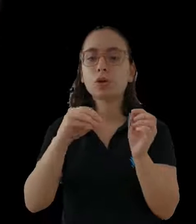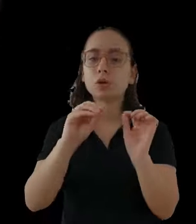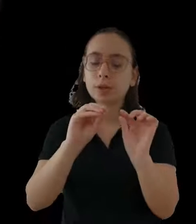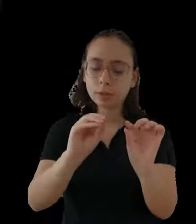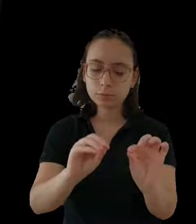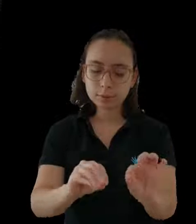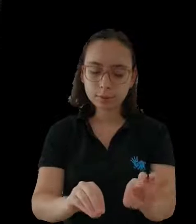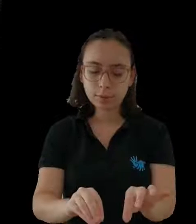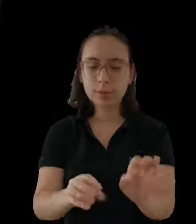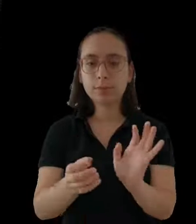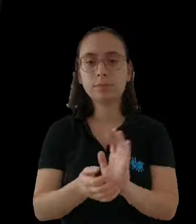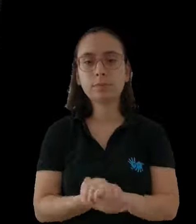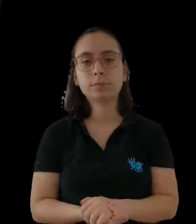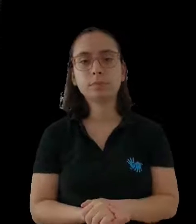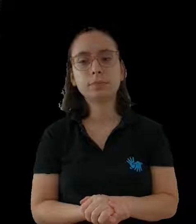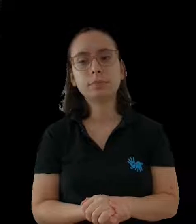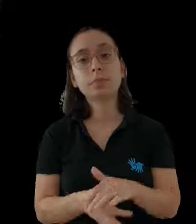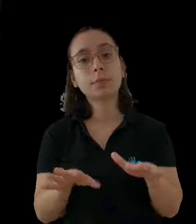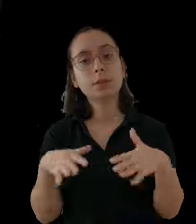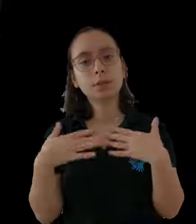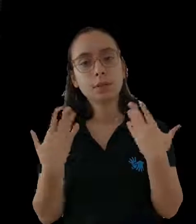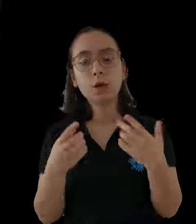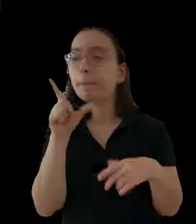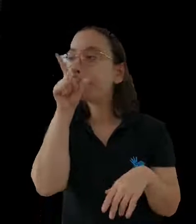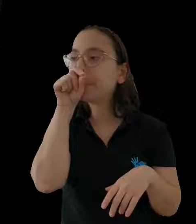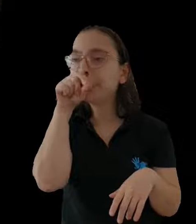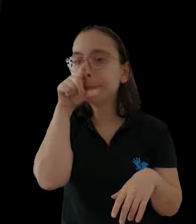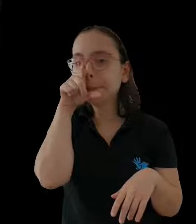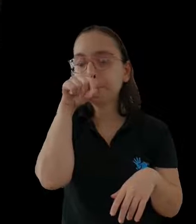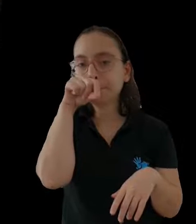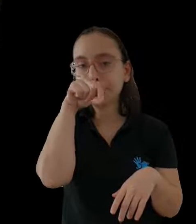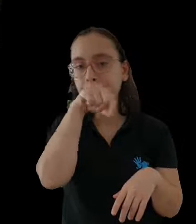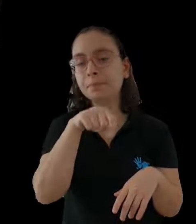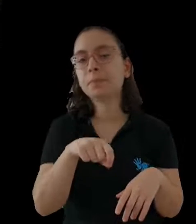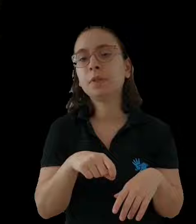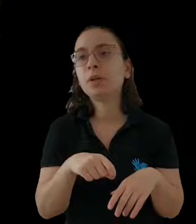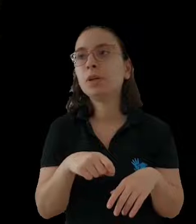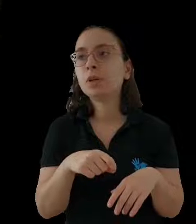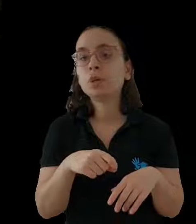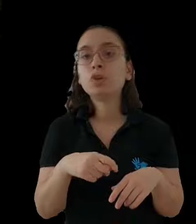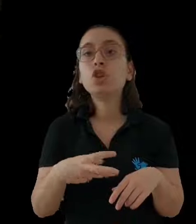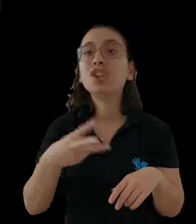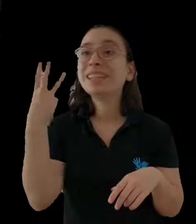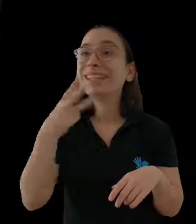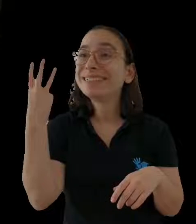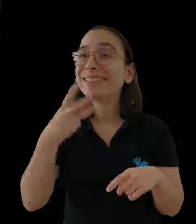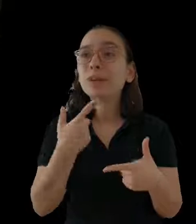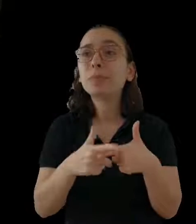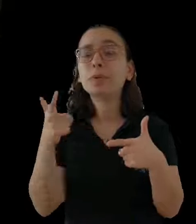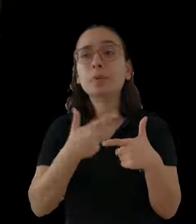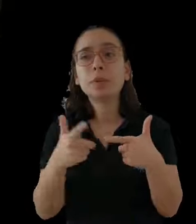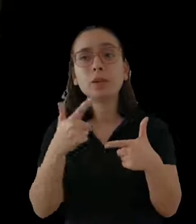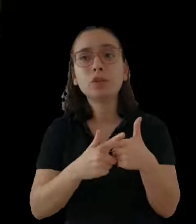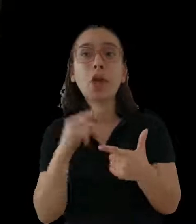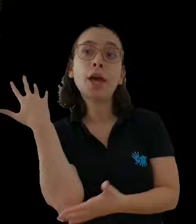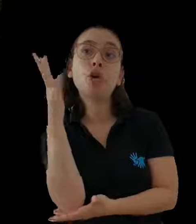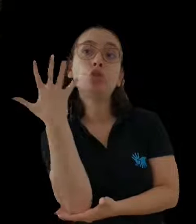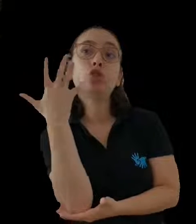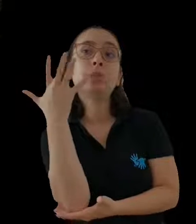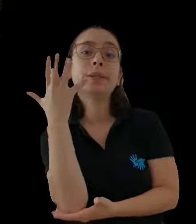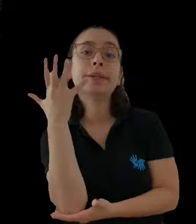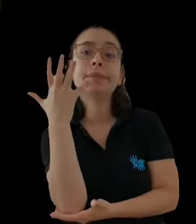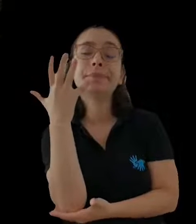colocá-lo novamente no cenário, tá? Então, o pintinho, ó, o terceiro problema que ele encontra